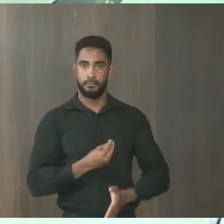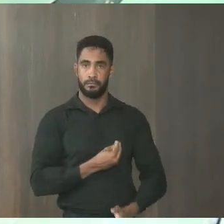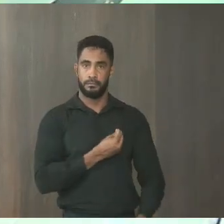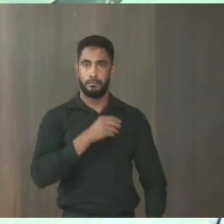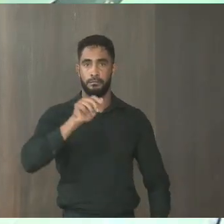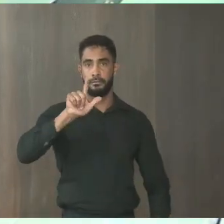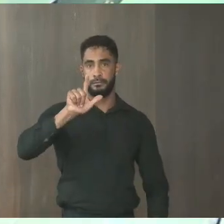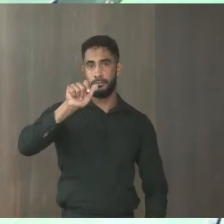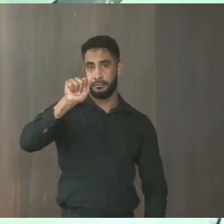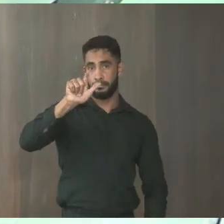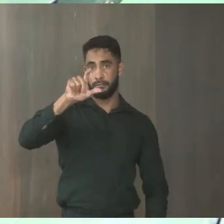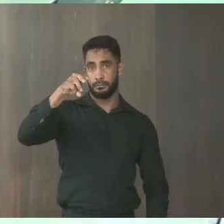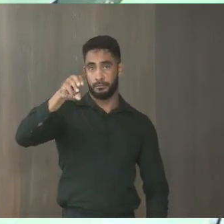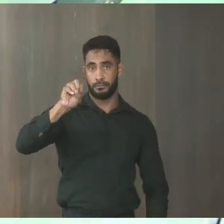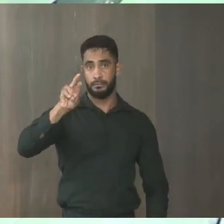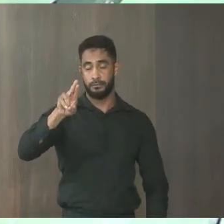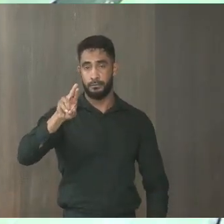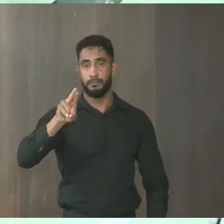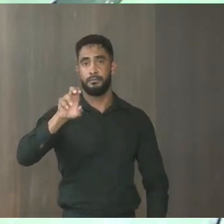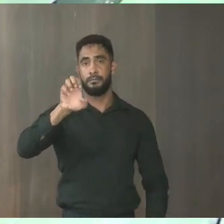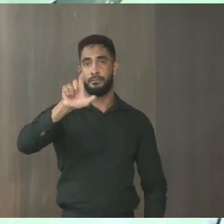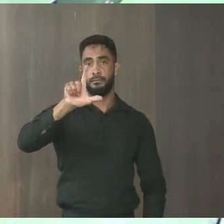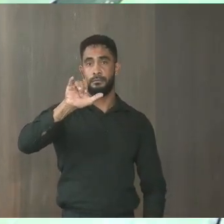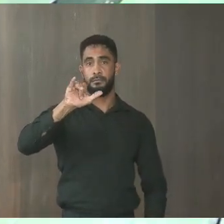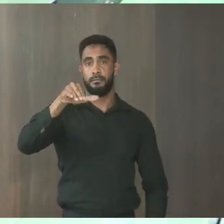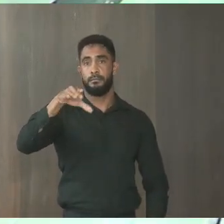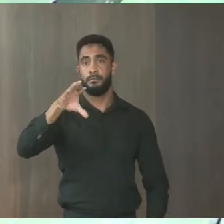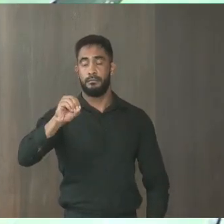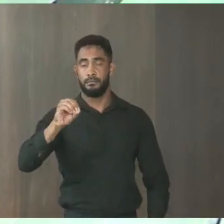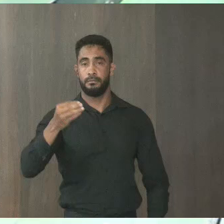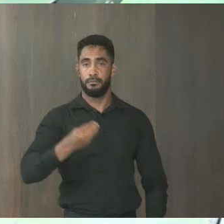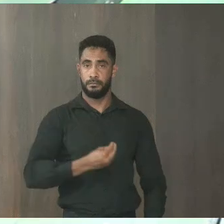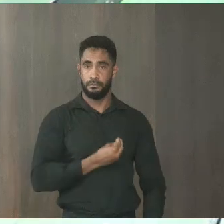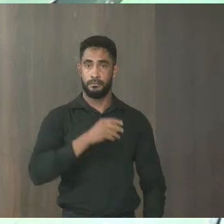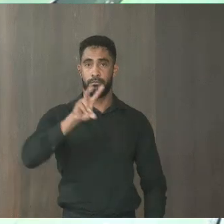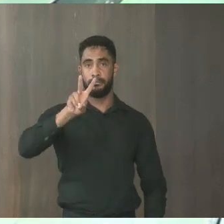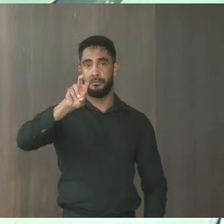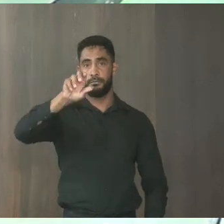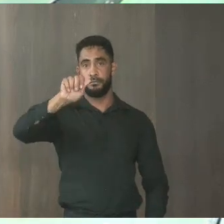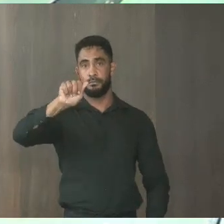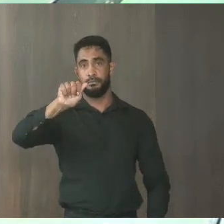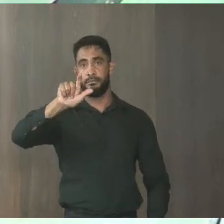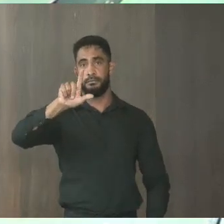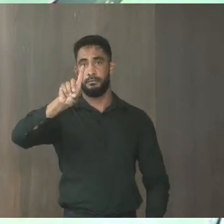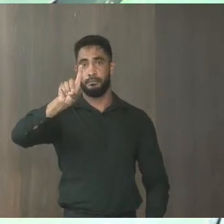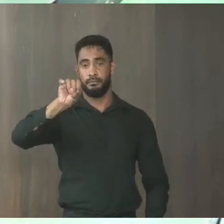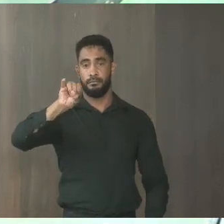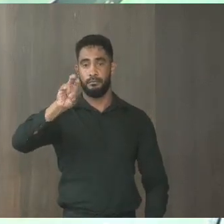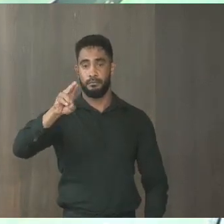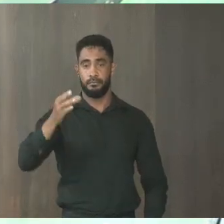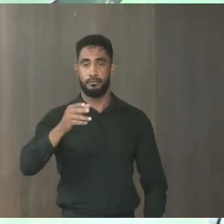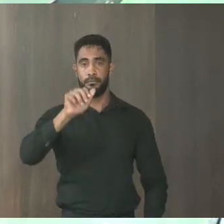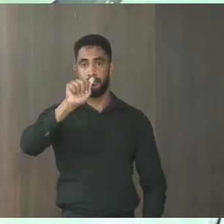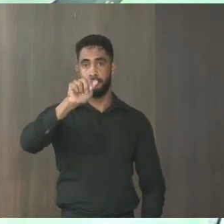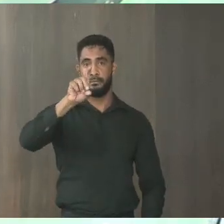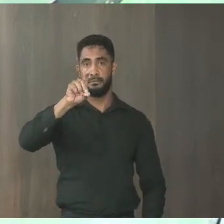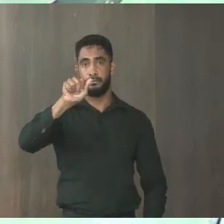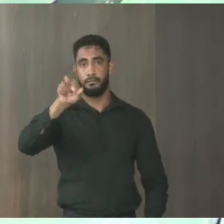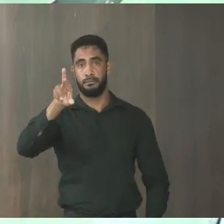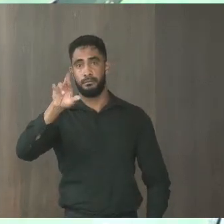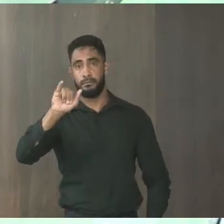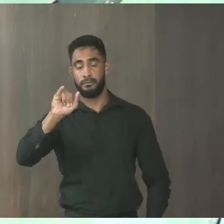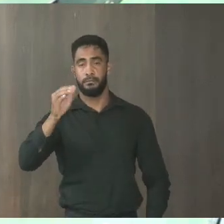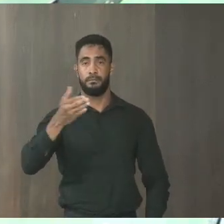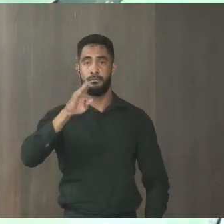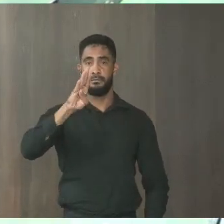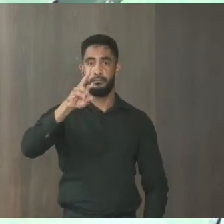Presente. Almir Dias Santos. Elismácio Borges Ferreira, presente. Faldeiro Santos Silva. Adauri Soares Cordeiro.